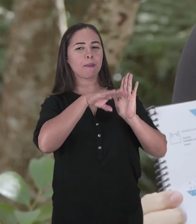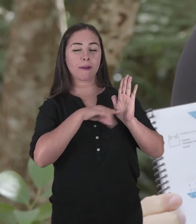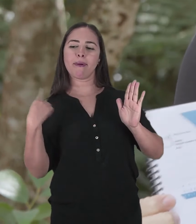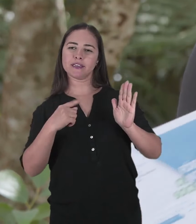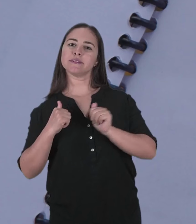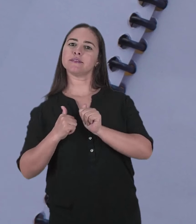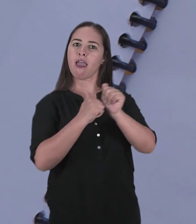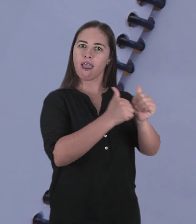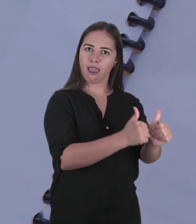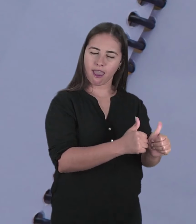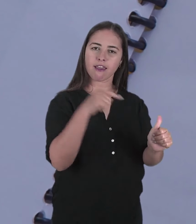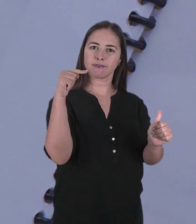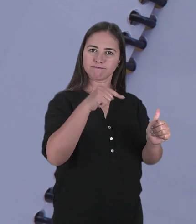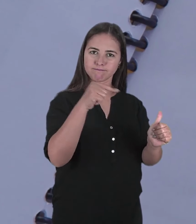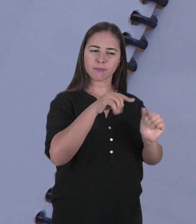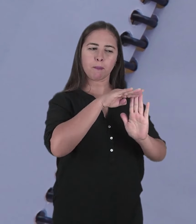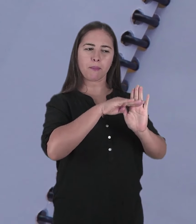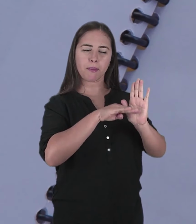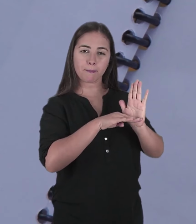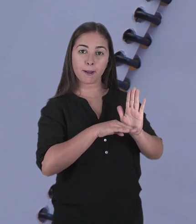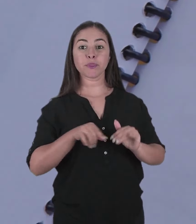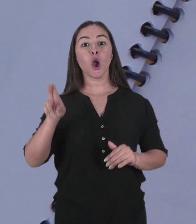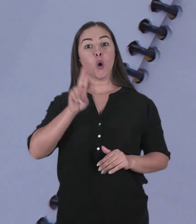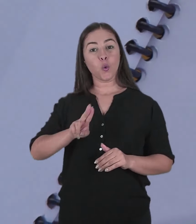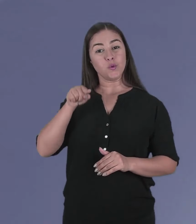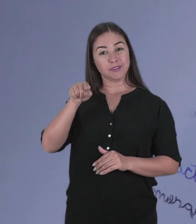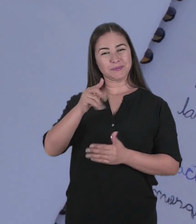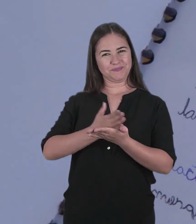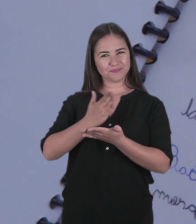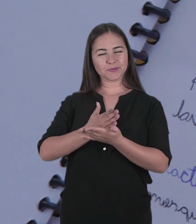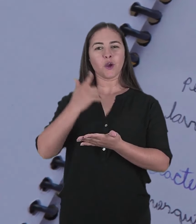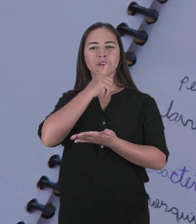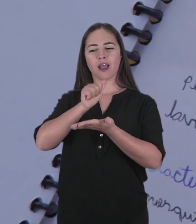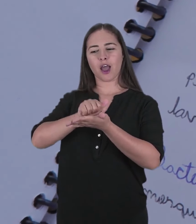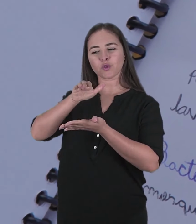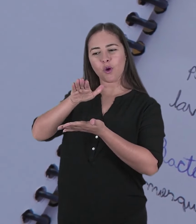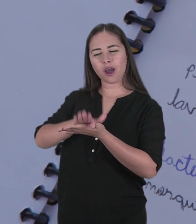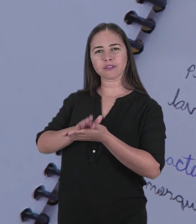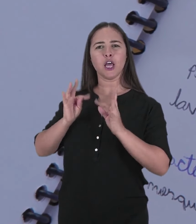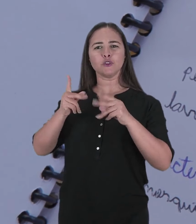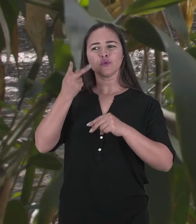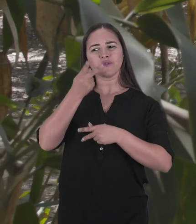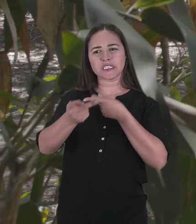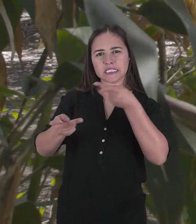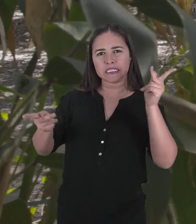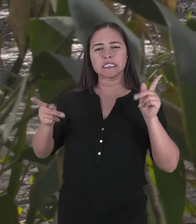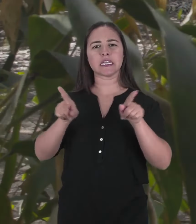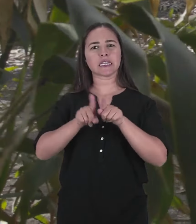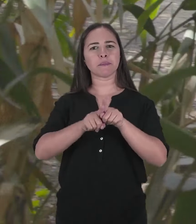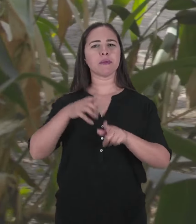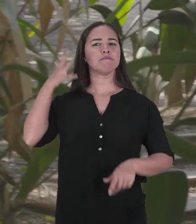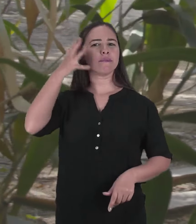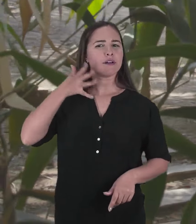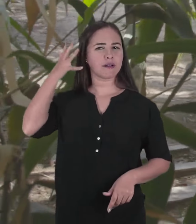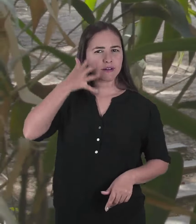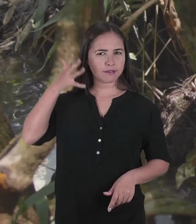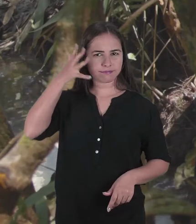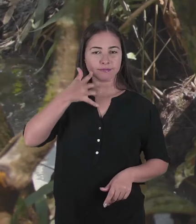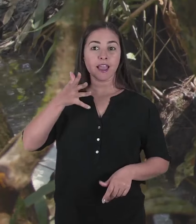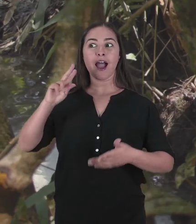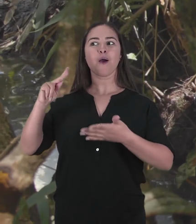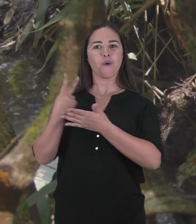gente ia seguir. A gente também usou esse diário para anotar todas as nossas saídas de campo, todas as palestras que